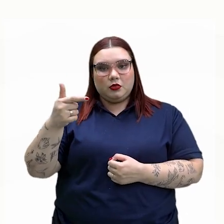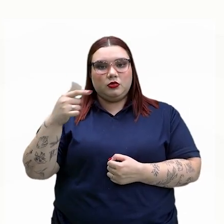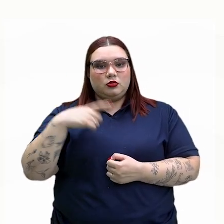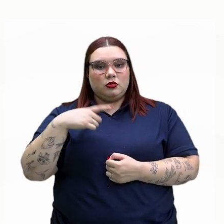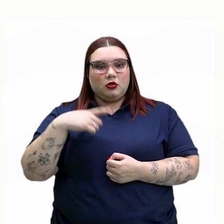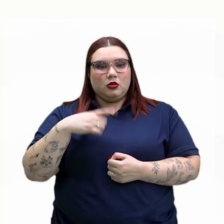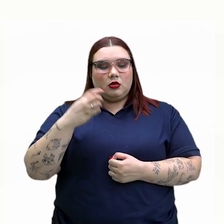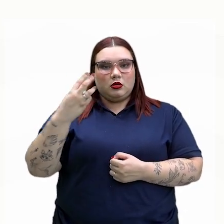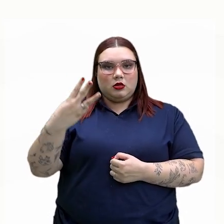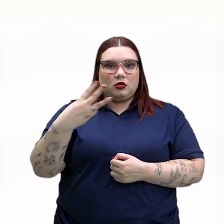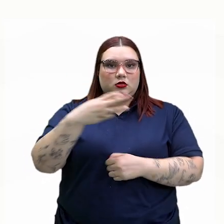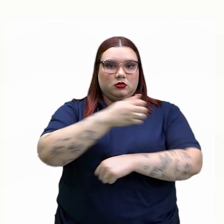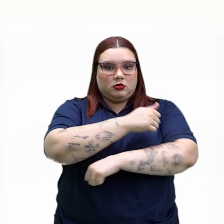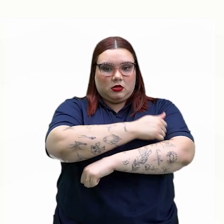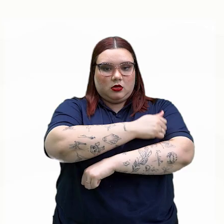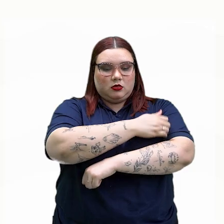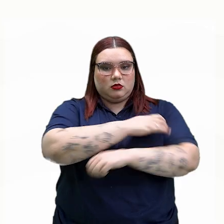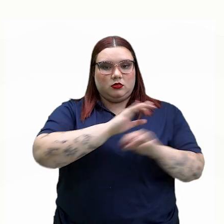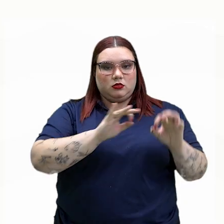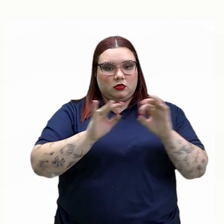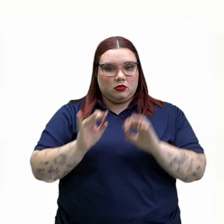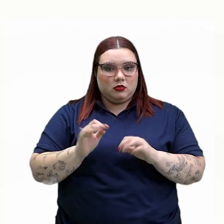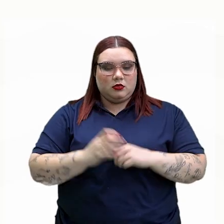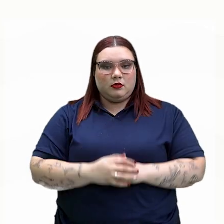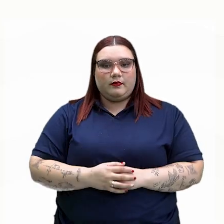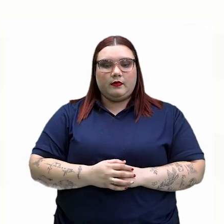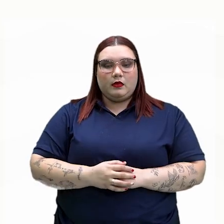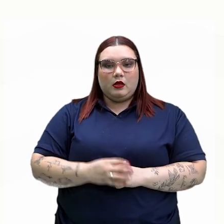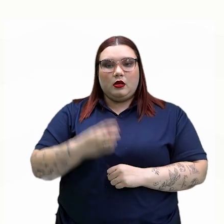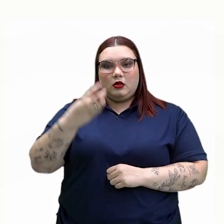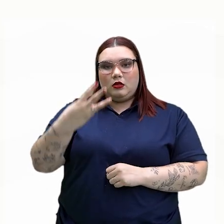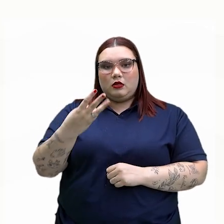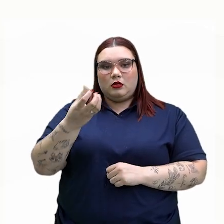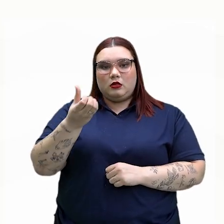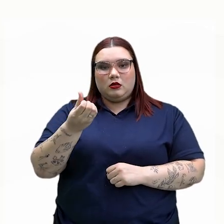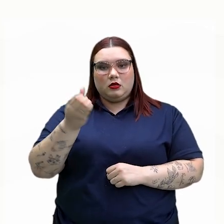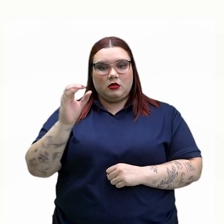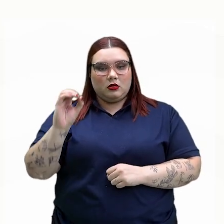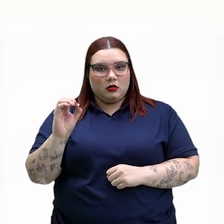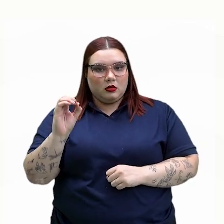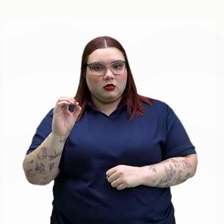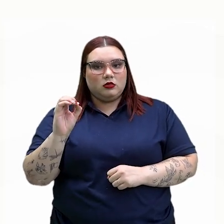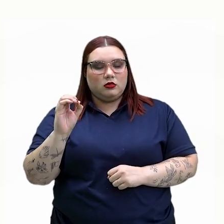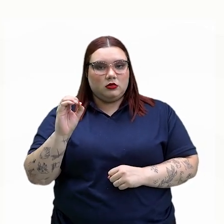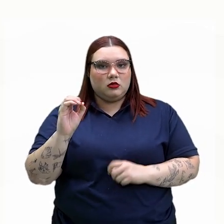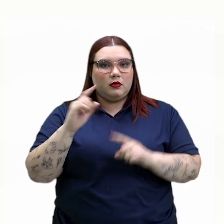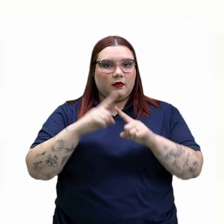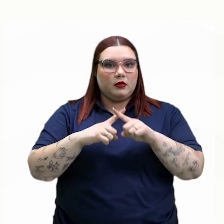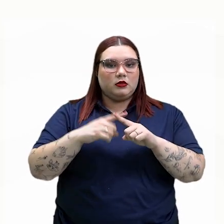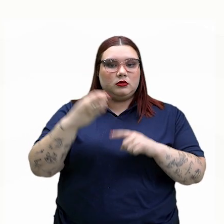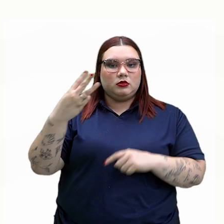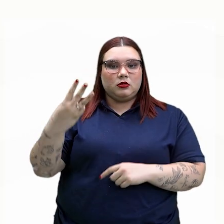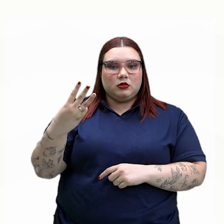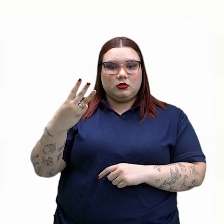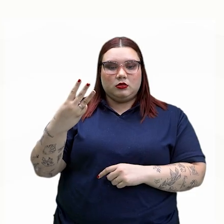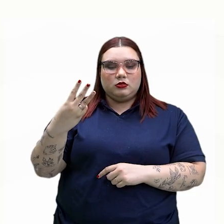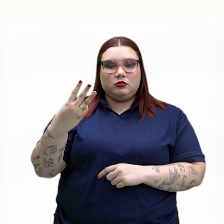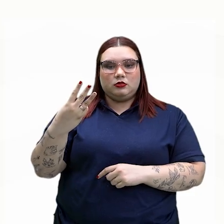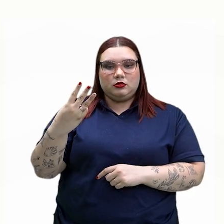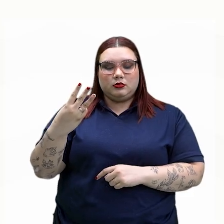ele teve 3 alunos, certo? Então, vai ser 10 vezes x e 3